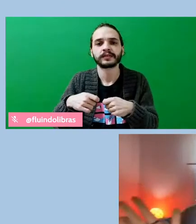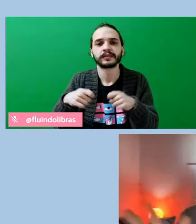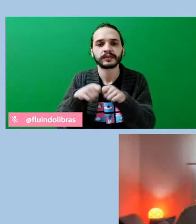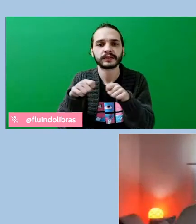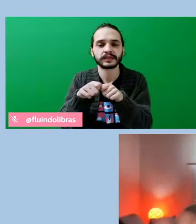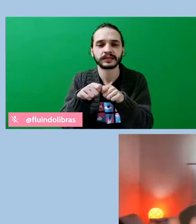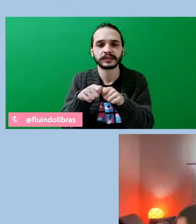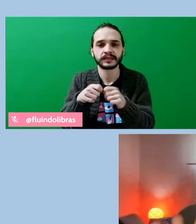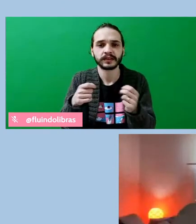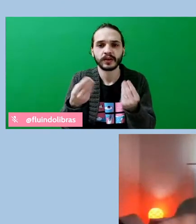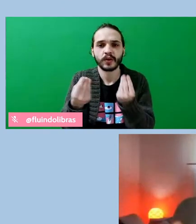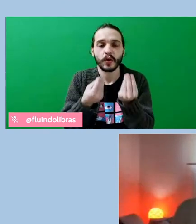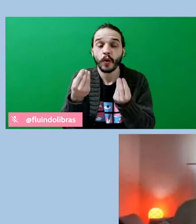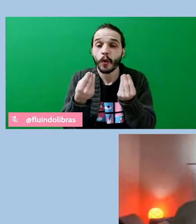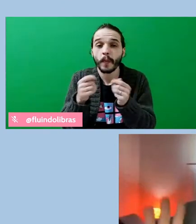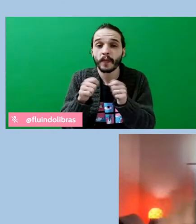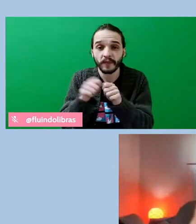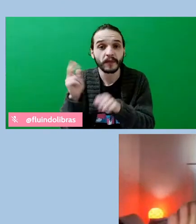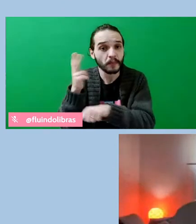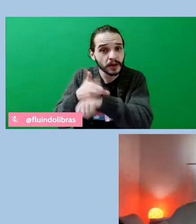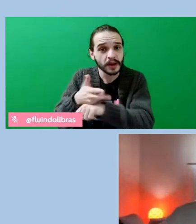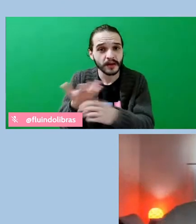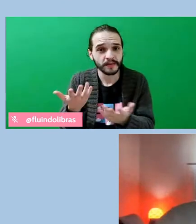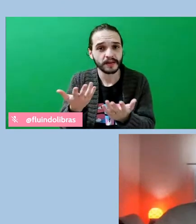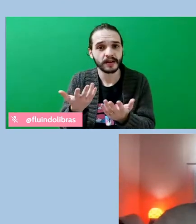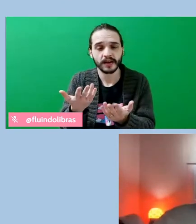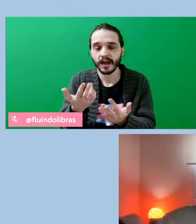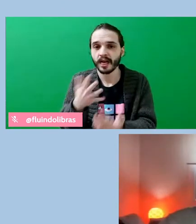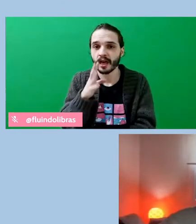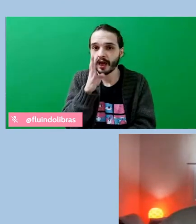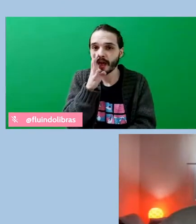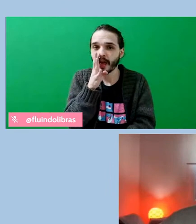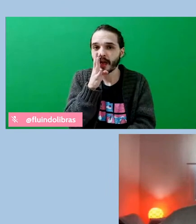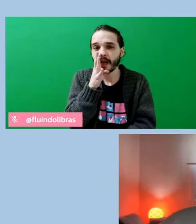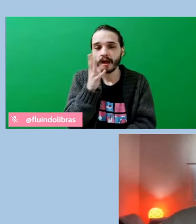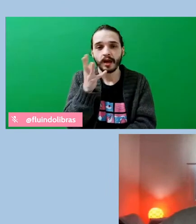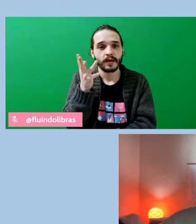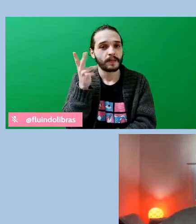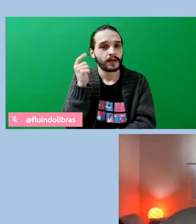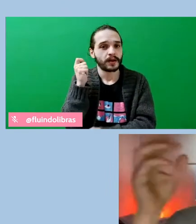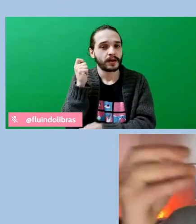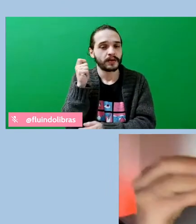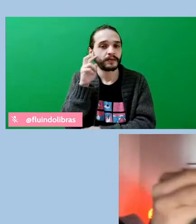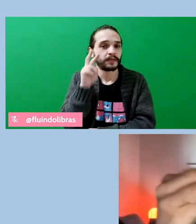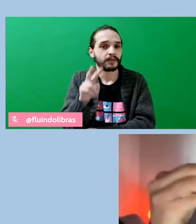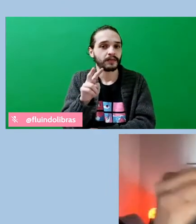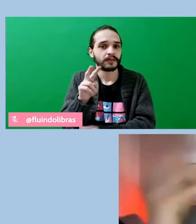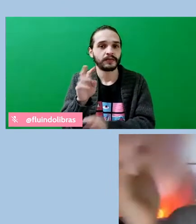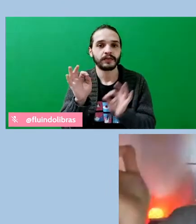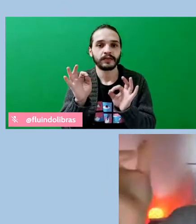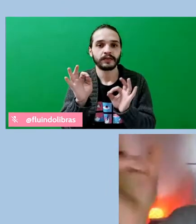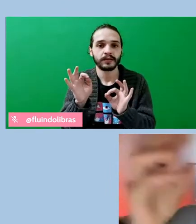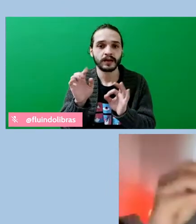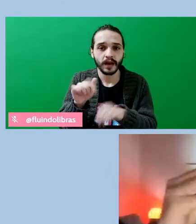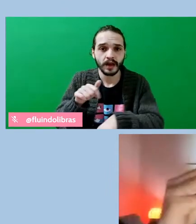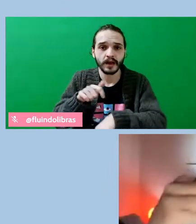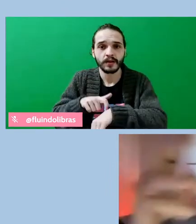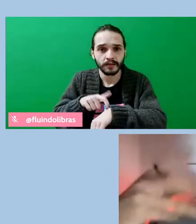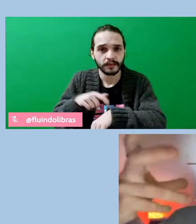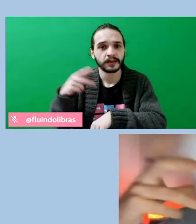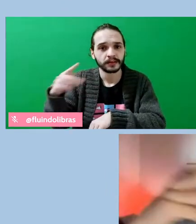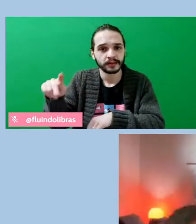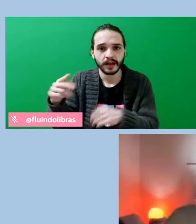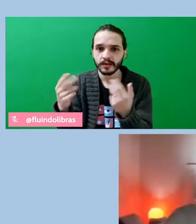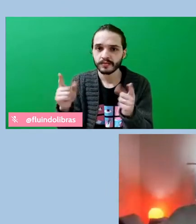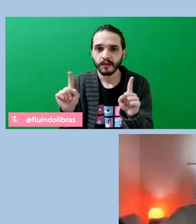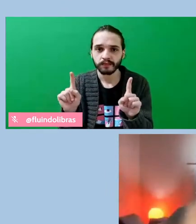vidro, a gente está vendo, vamos gravar. Porque era impressionante, realmente, a gente olhava e falava isso. E é o momento em que elas têm a fusão total, né? Quando a